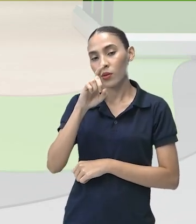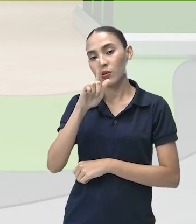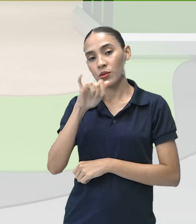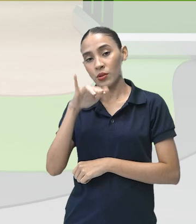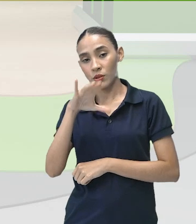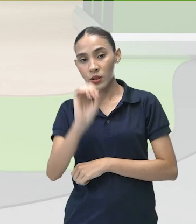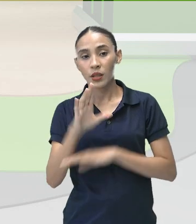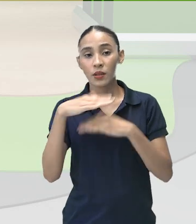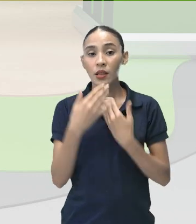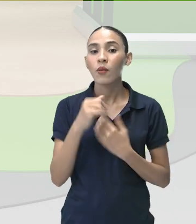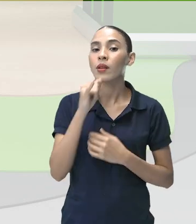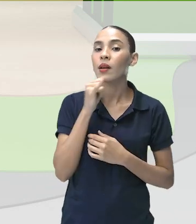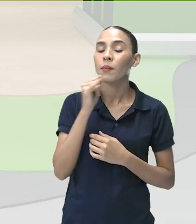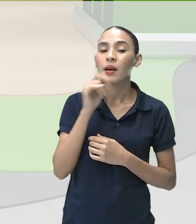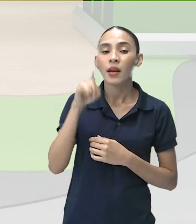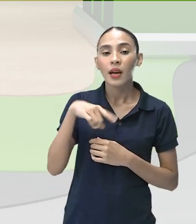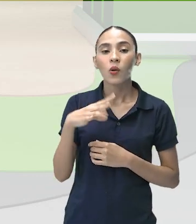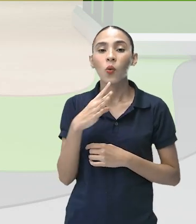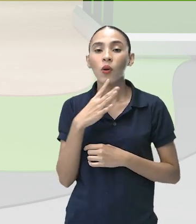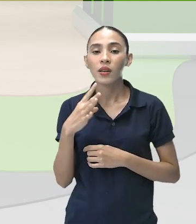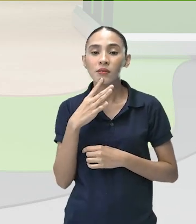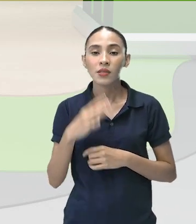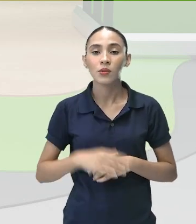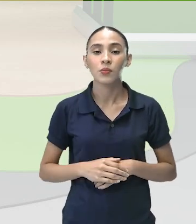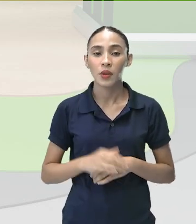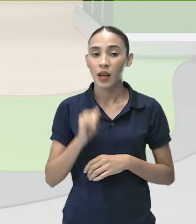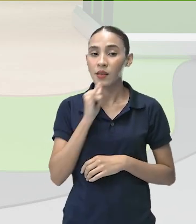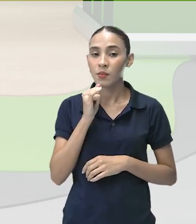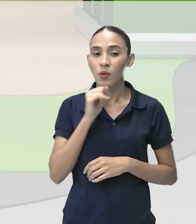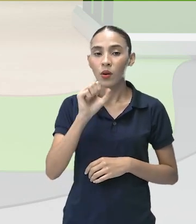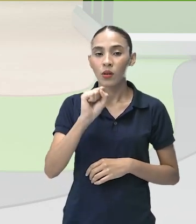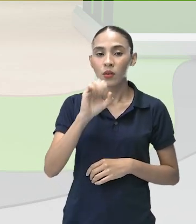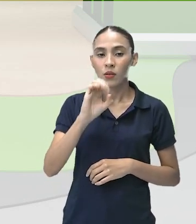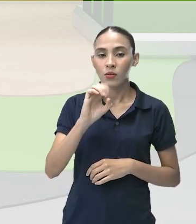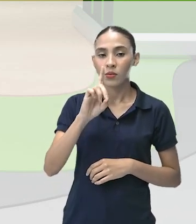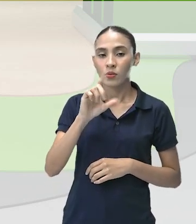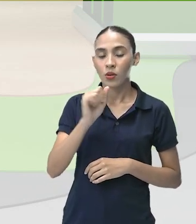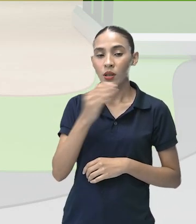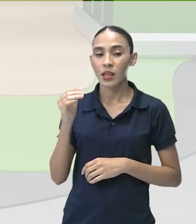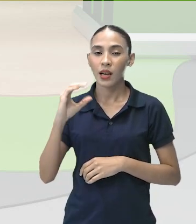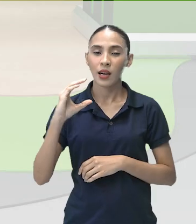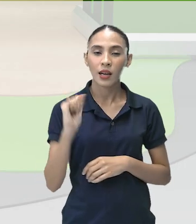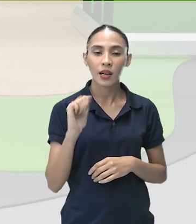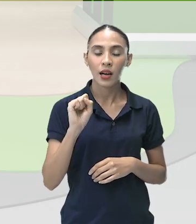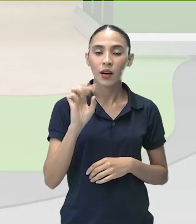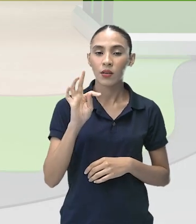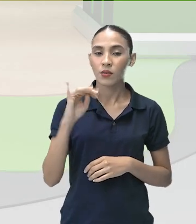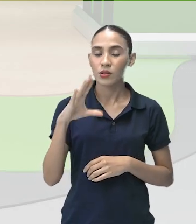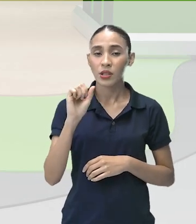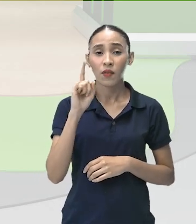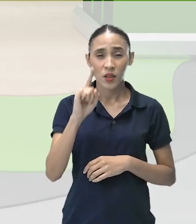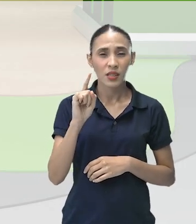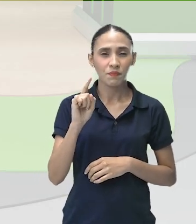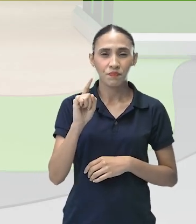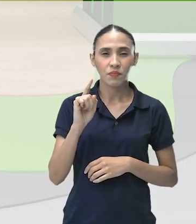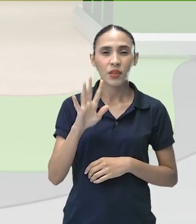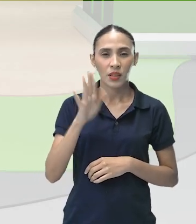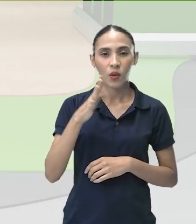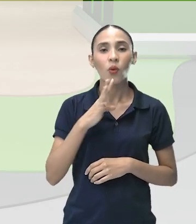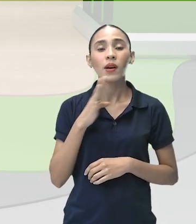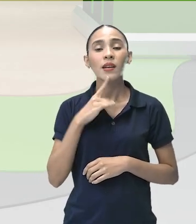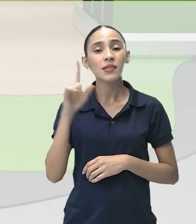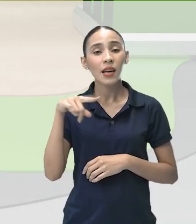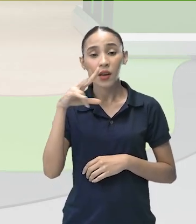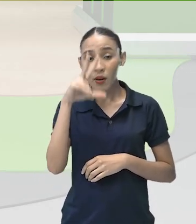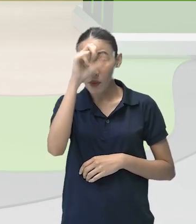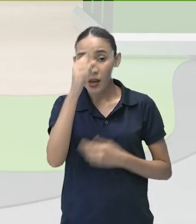composto em solução aquosa, ele também é conhecido como soda cáustica. Talvez agora você já tenha ouvido falar sobre ele. Ele é uma